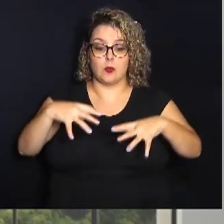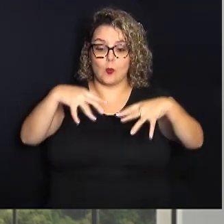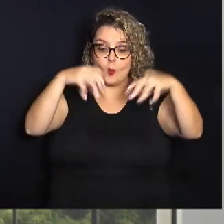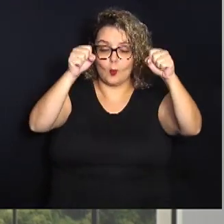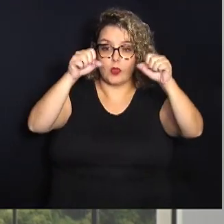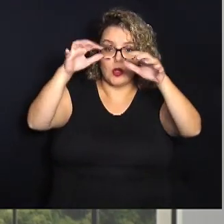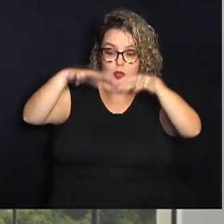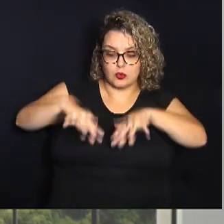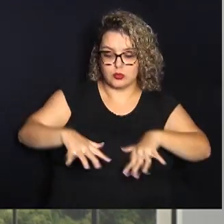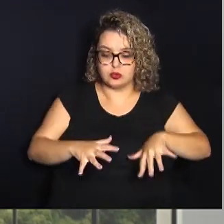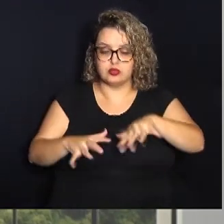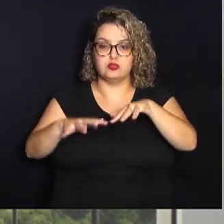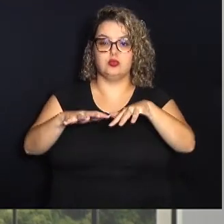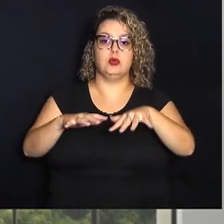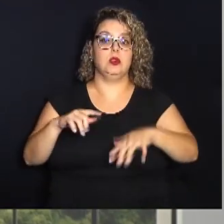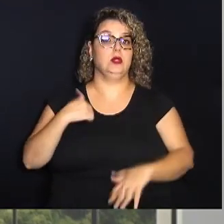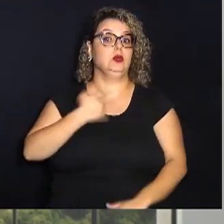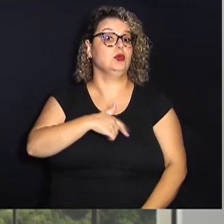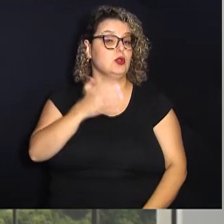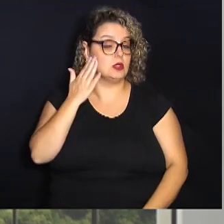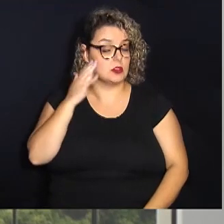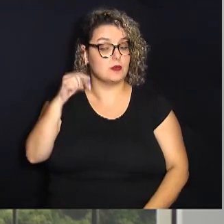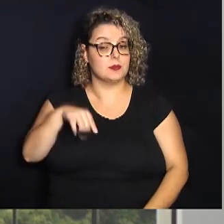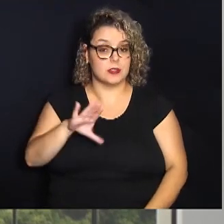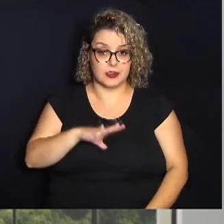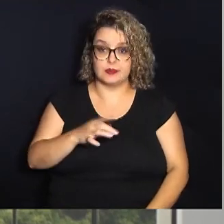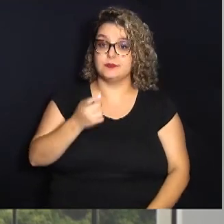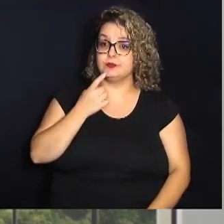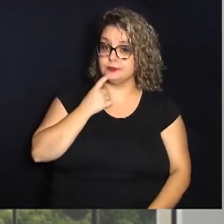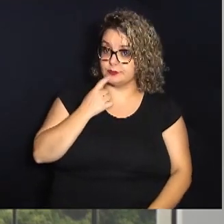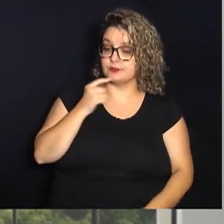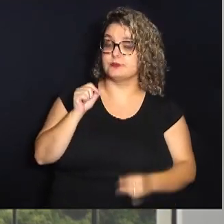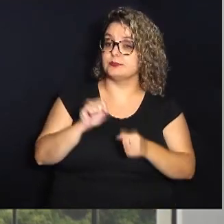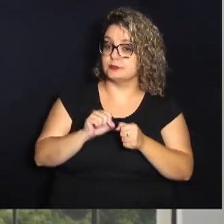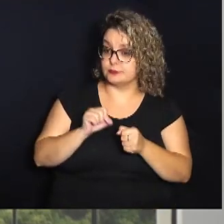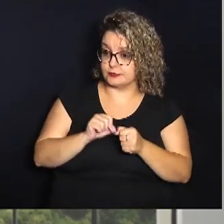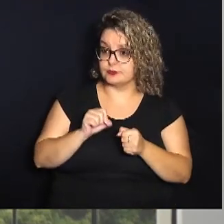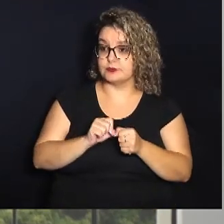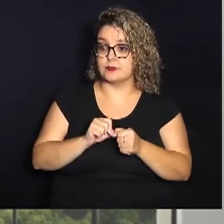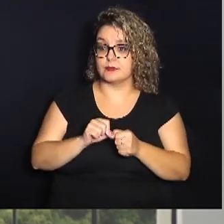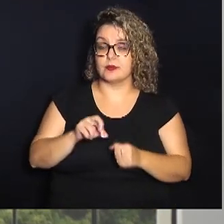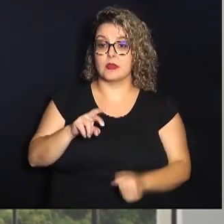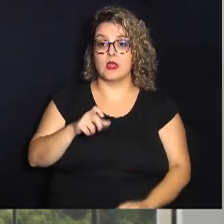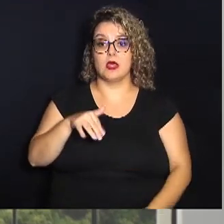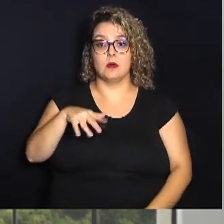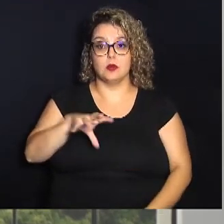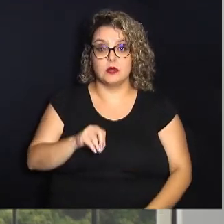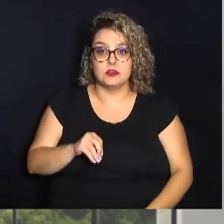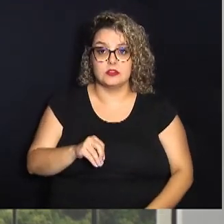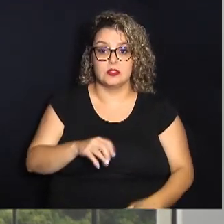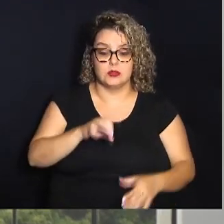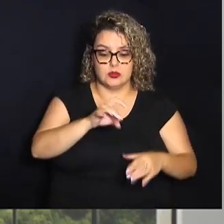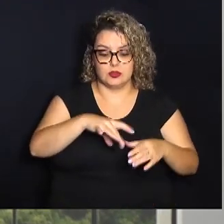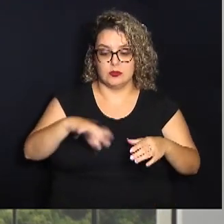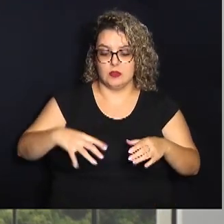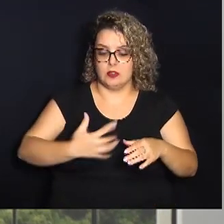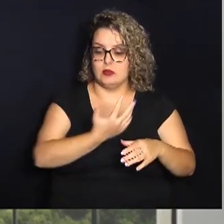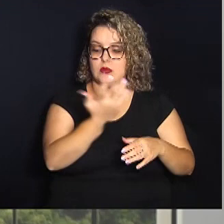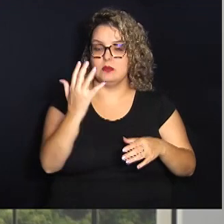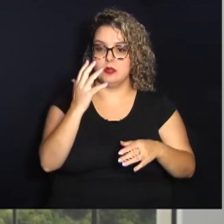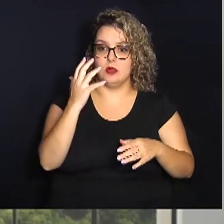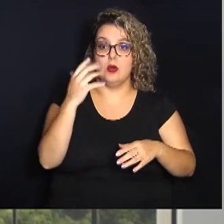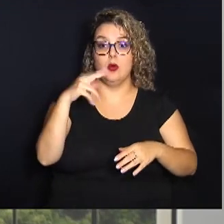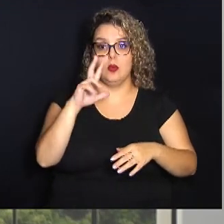inundações. E a gente sabe que aqui em Campinas foram realizadas remoções de plantas doentes ou com riscos de